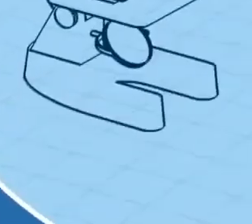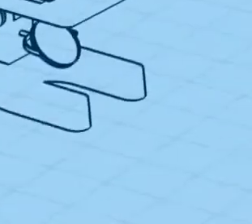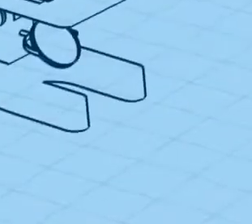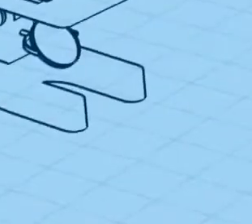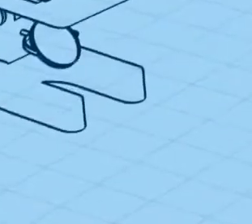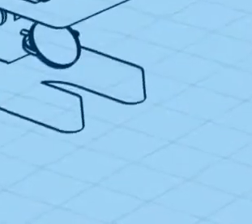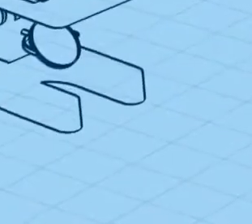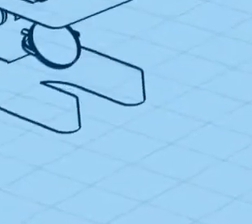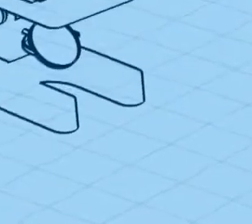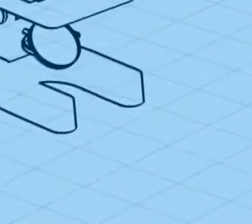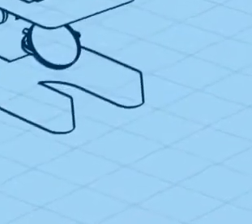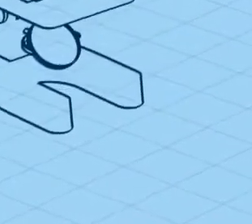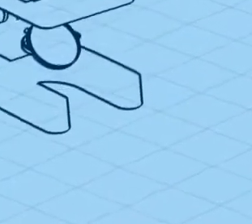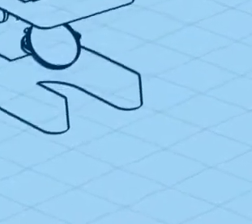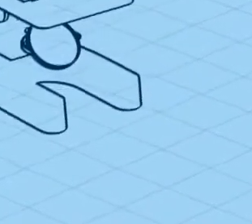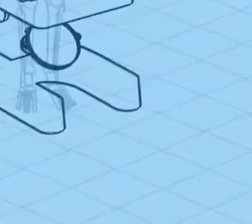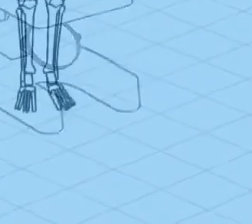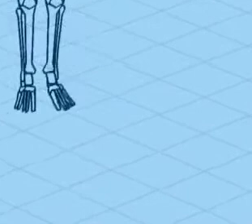Música